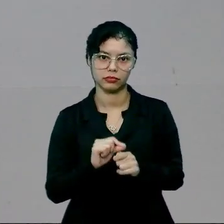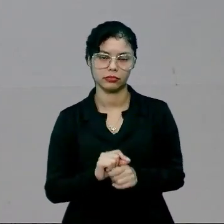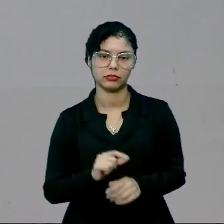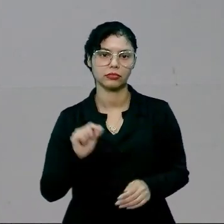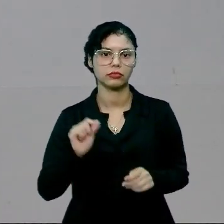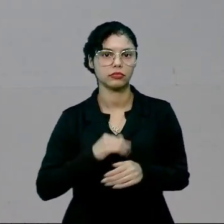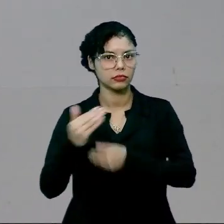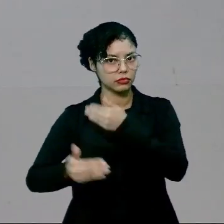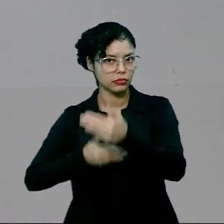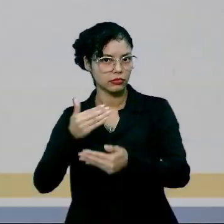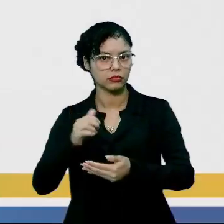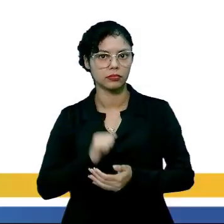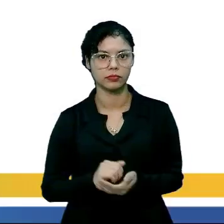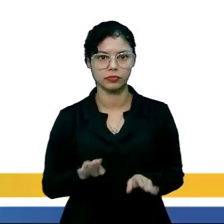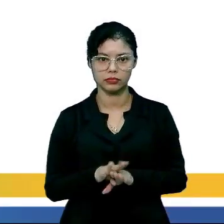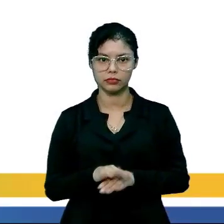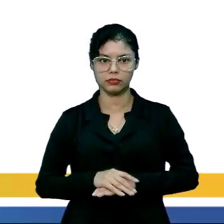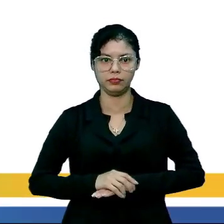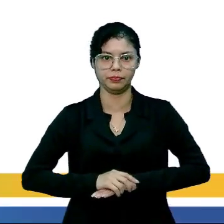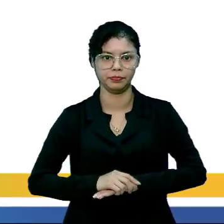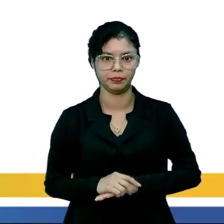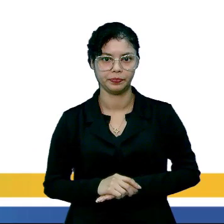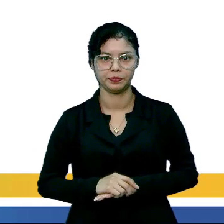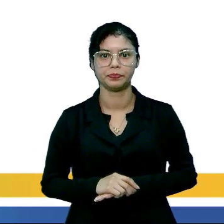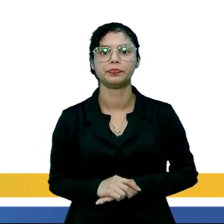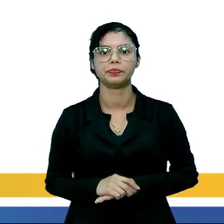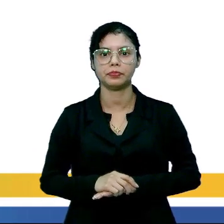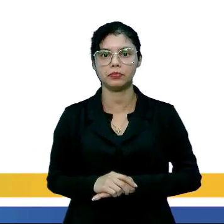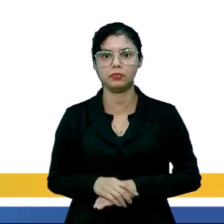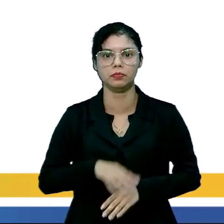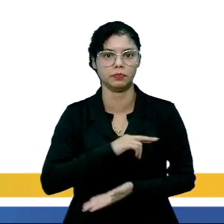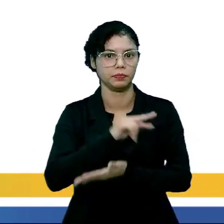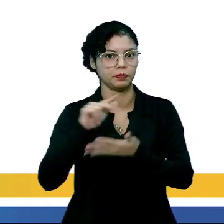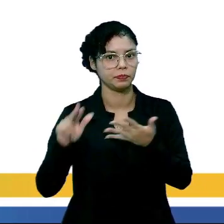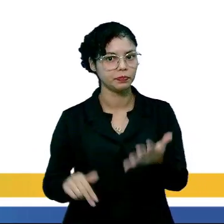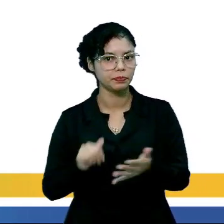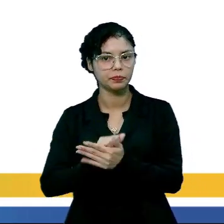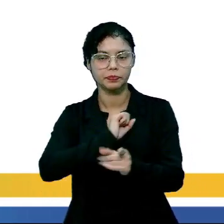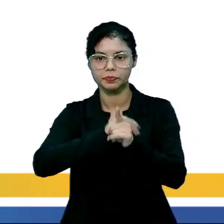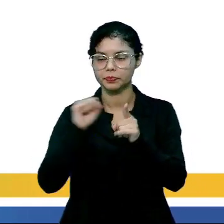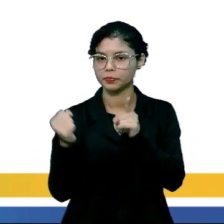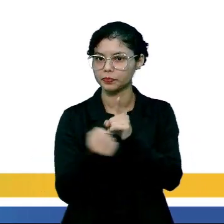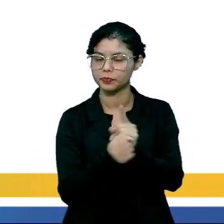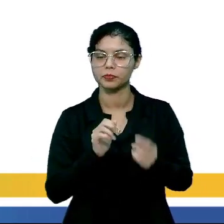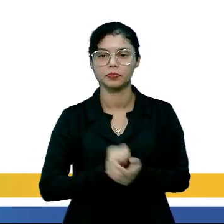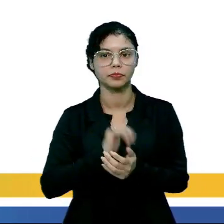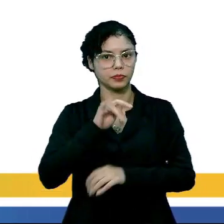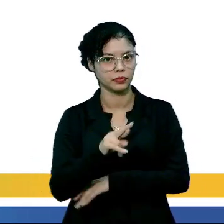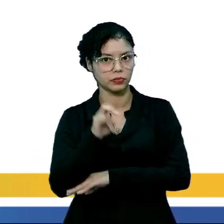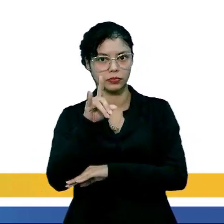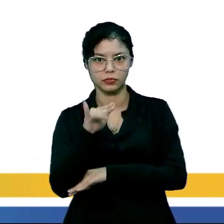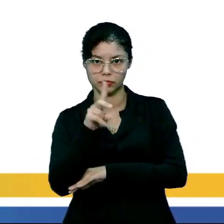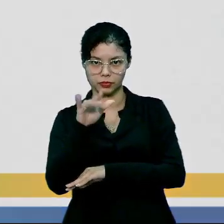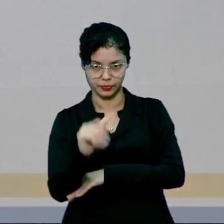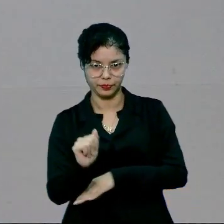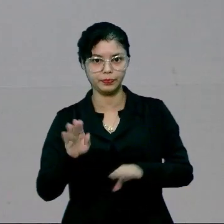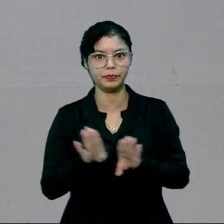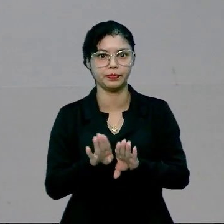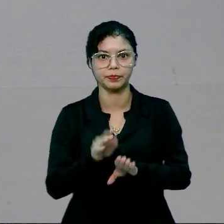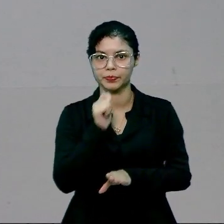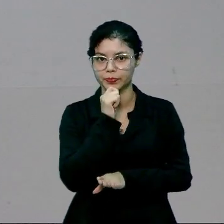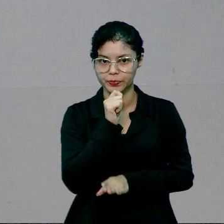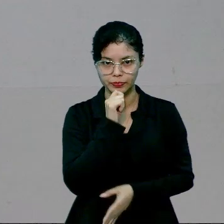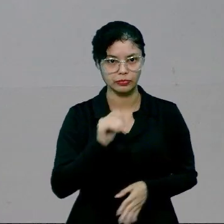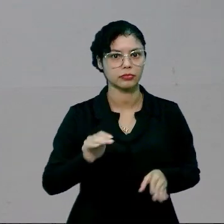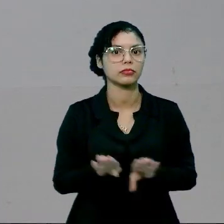a obra se desenvolva, tá? E aí eu tenho os tipos sociais marginalizados. Então,